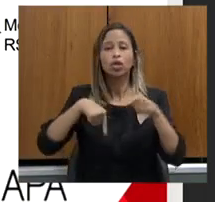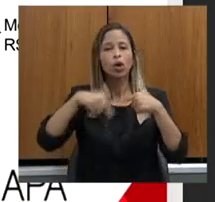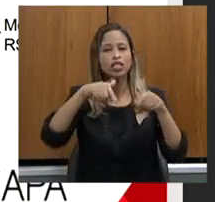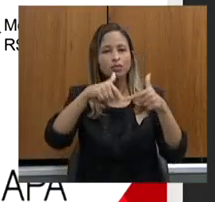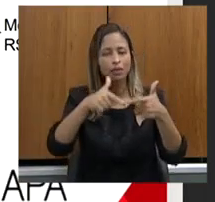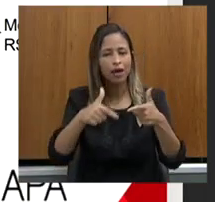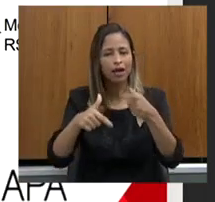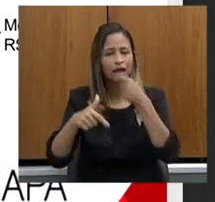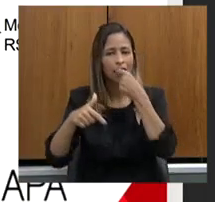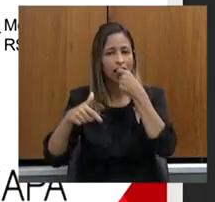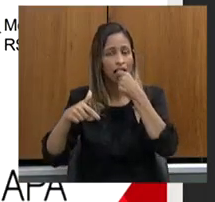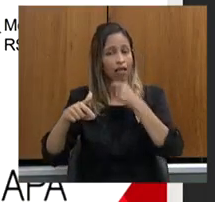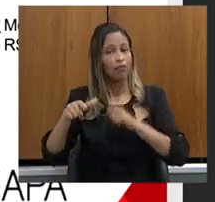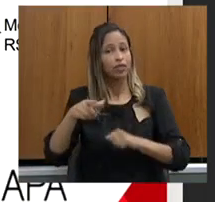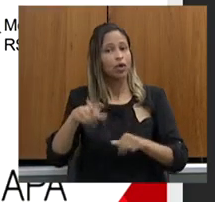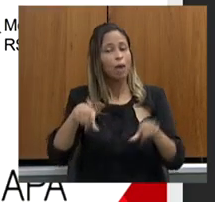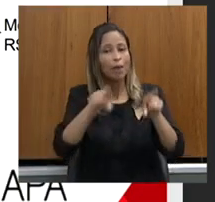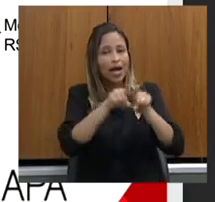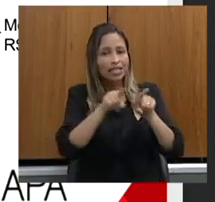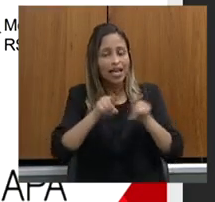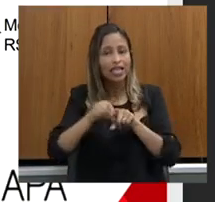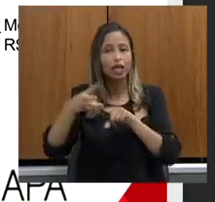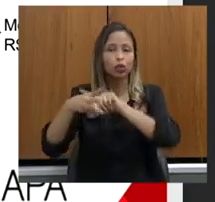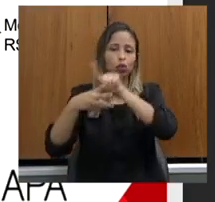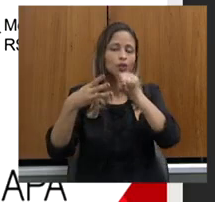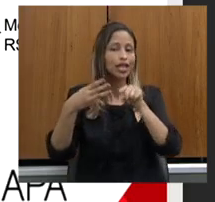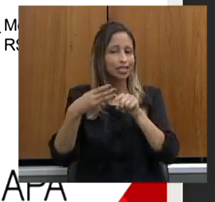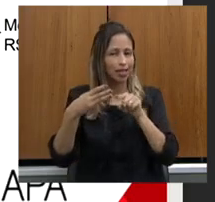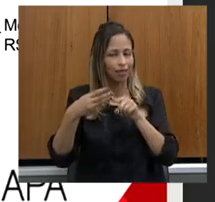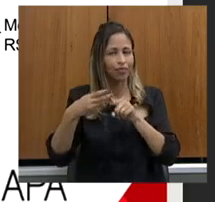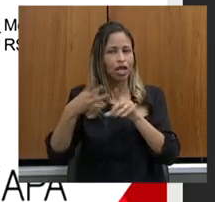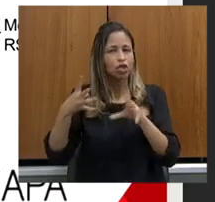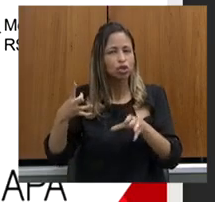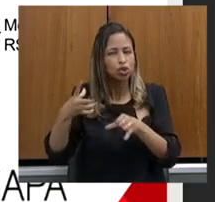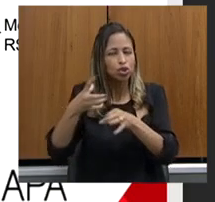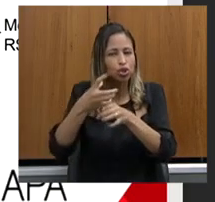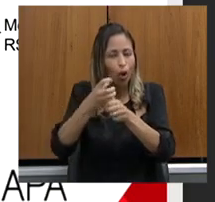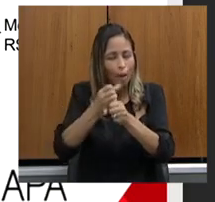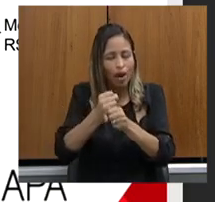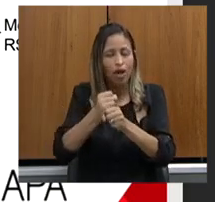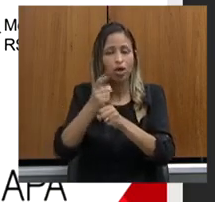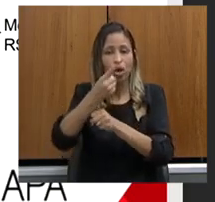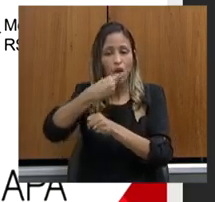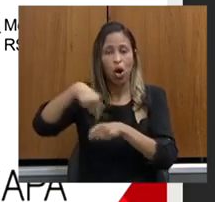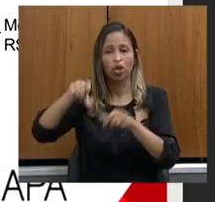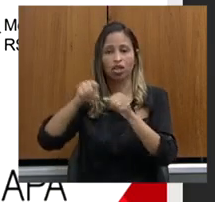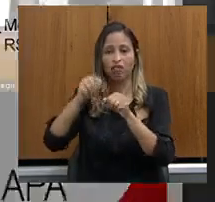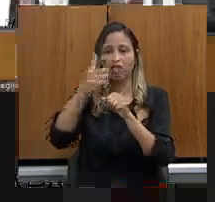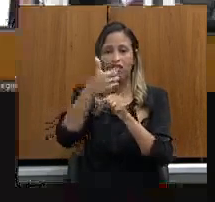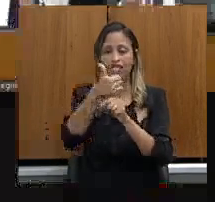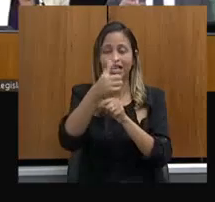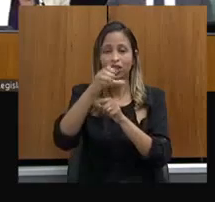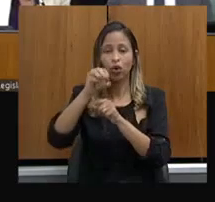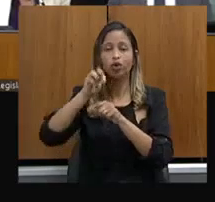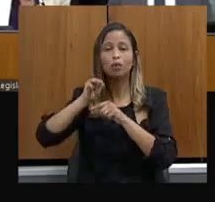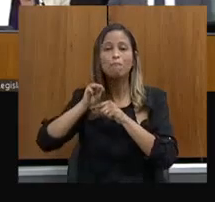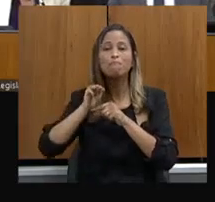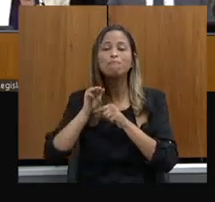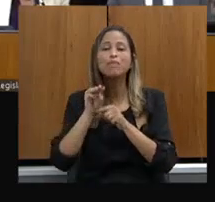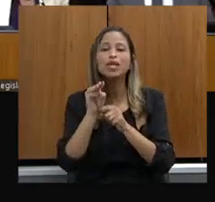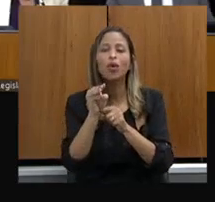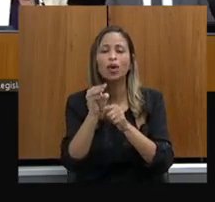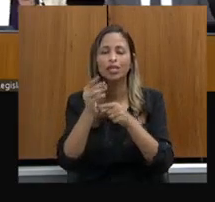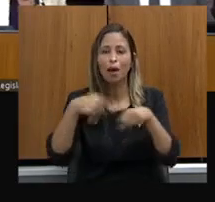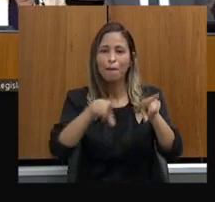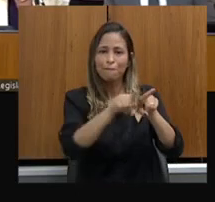as parcerias com terceiro setor ao todo nós realizamos 108 milhões em